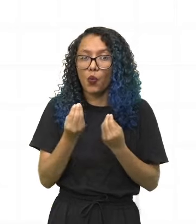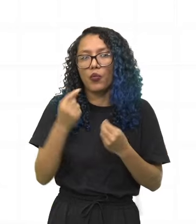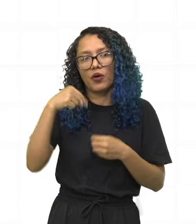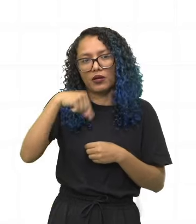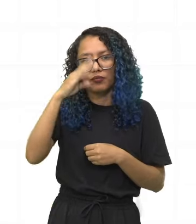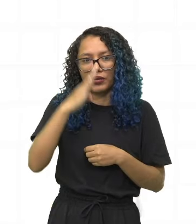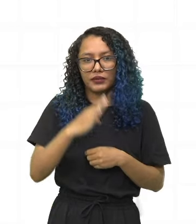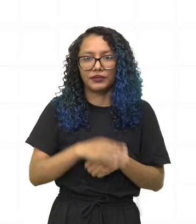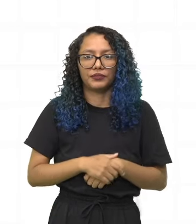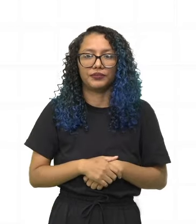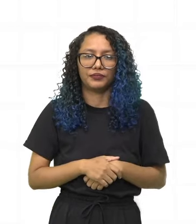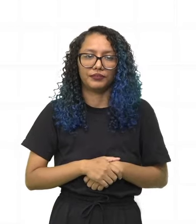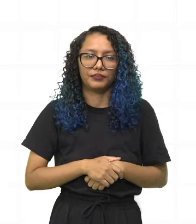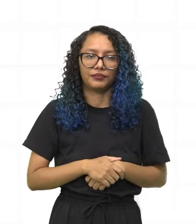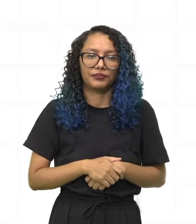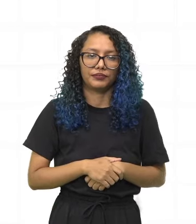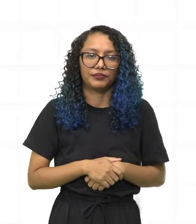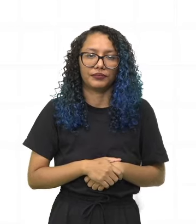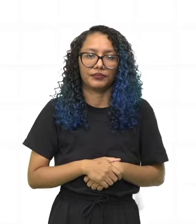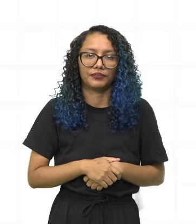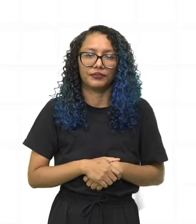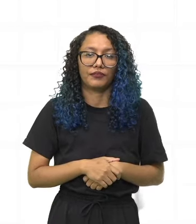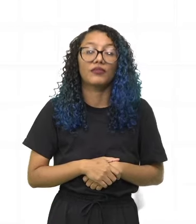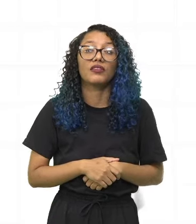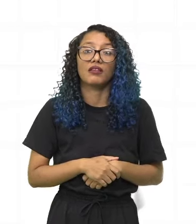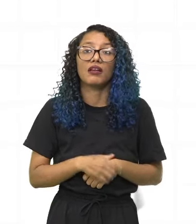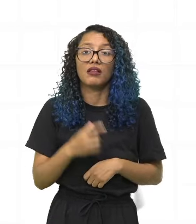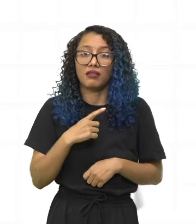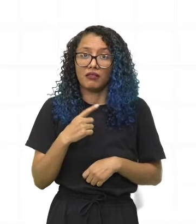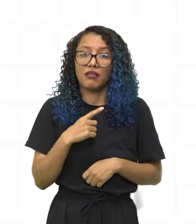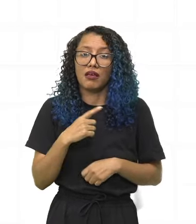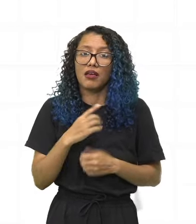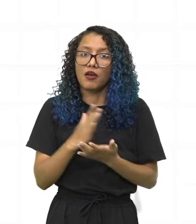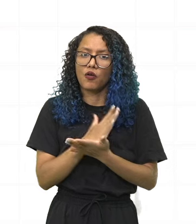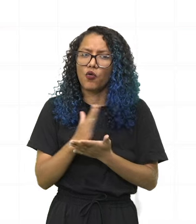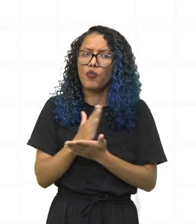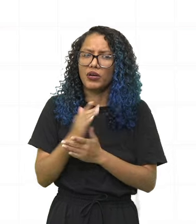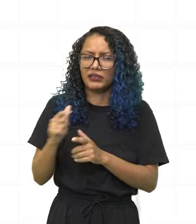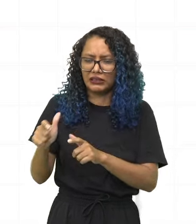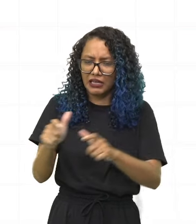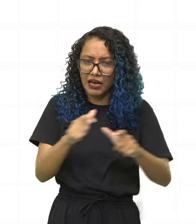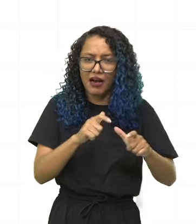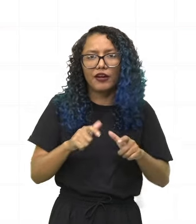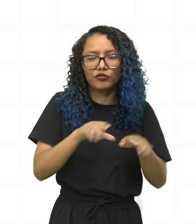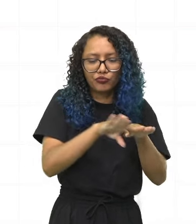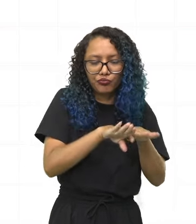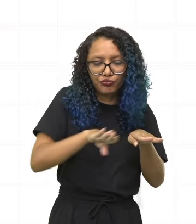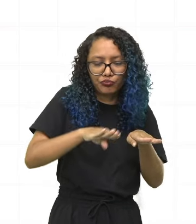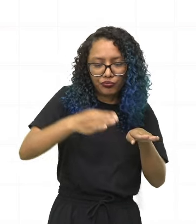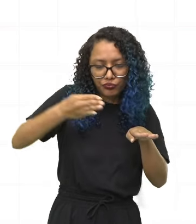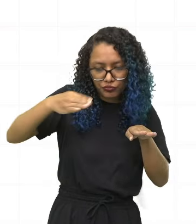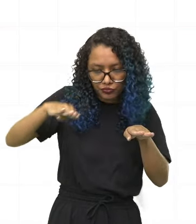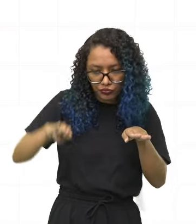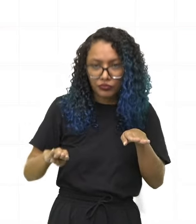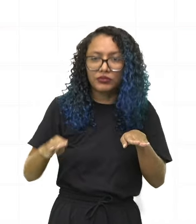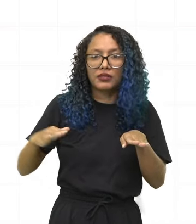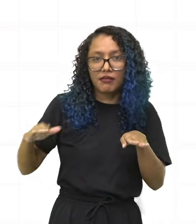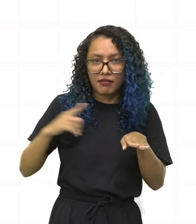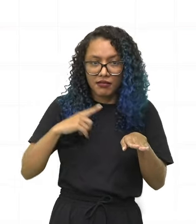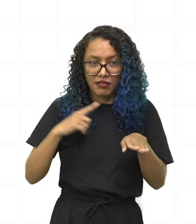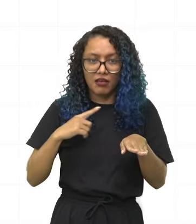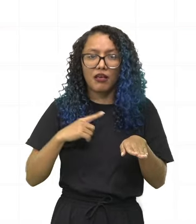aí nós temos que o Brasil, ele apresenta algumas áreas onde a gente vai encontrar aí o relevo, né? As áreas de Planalto.